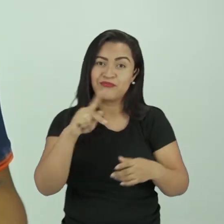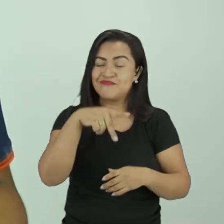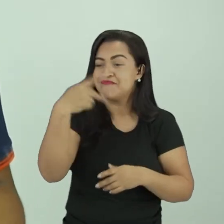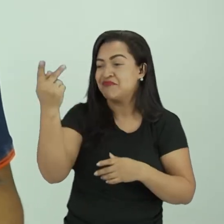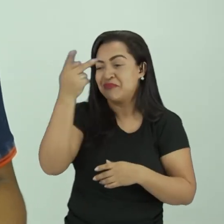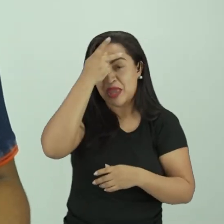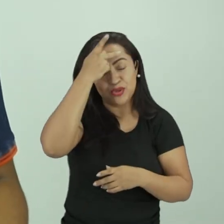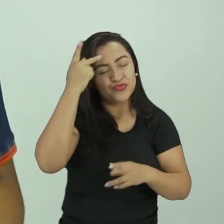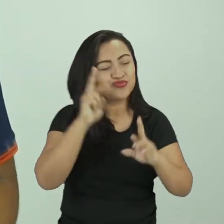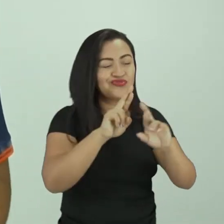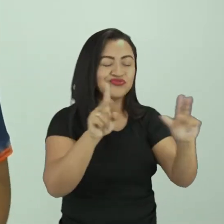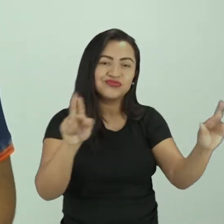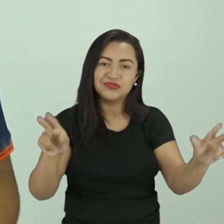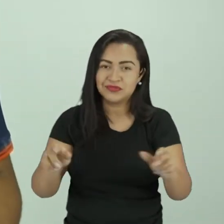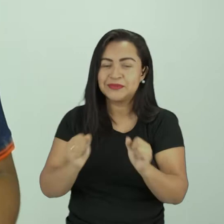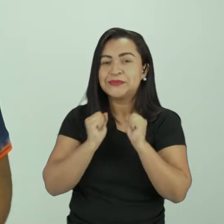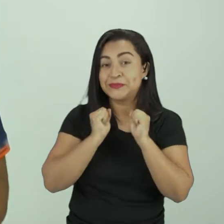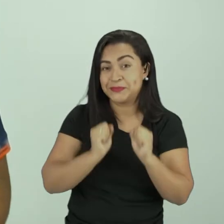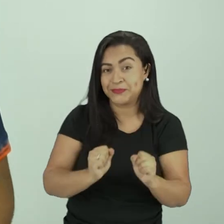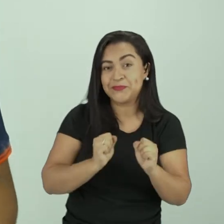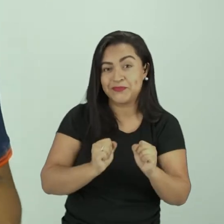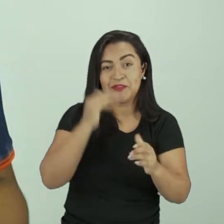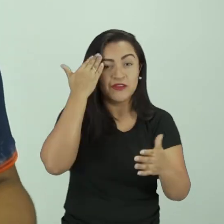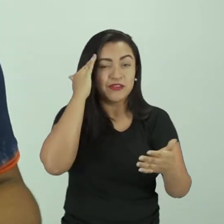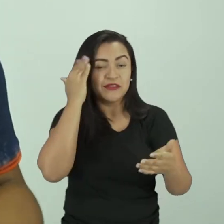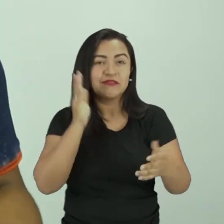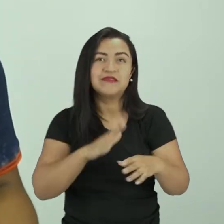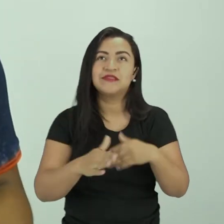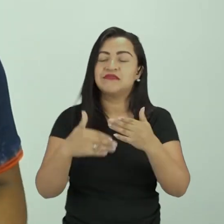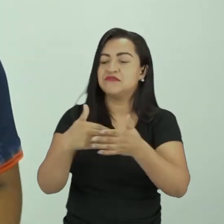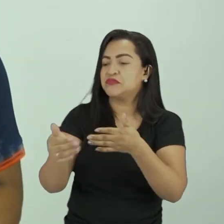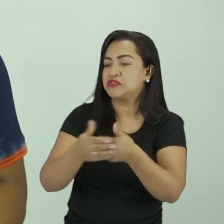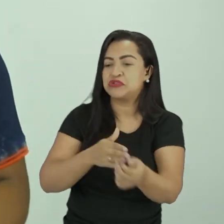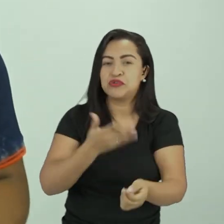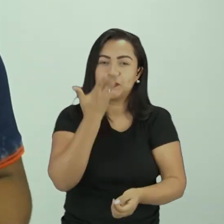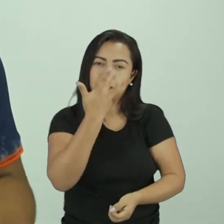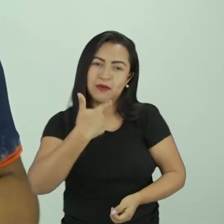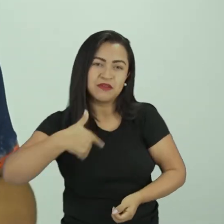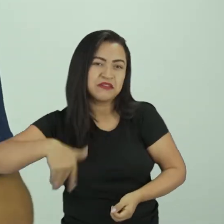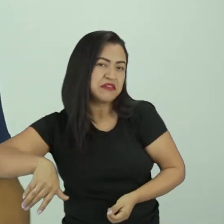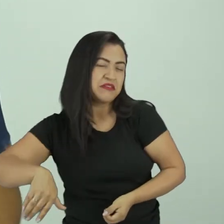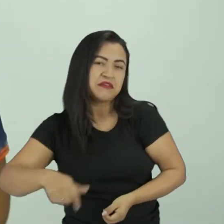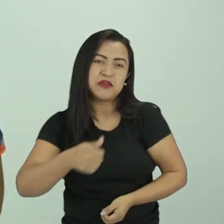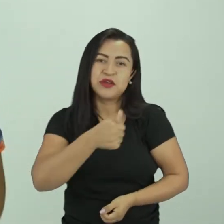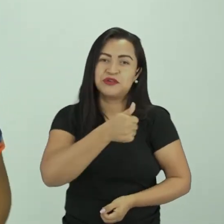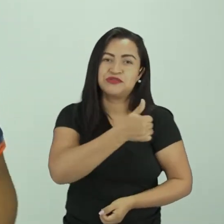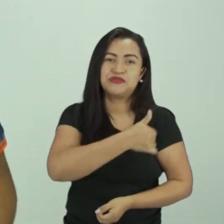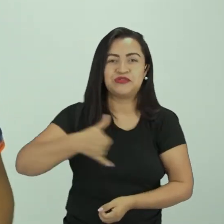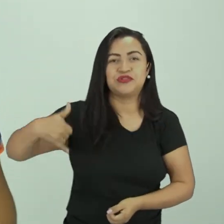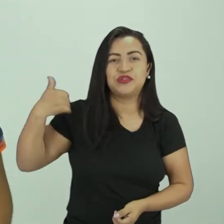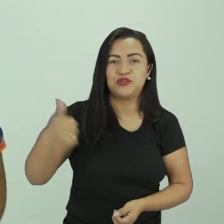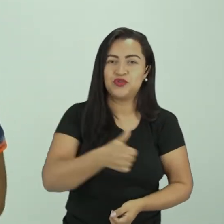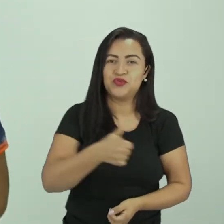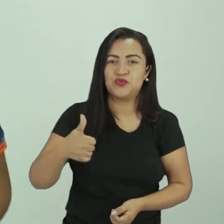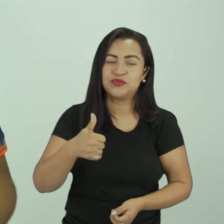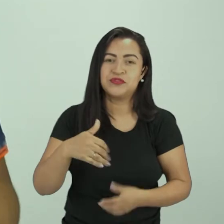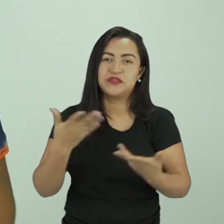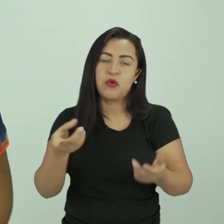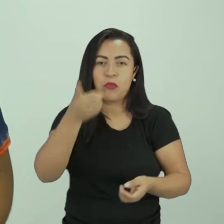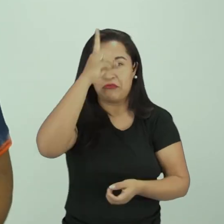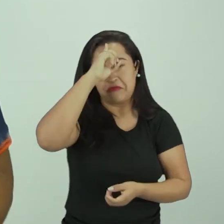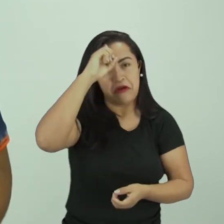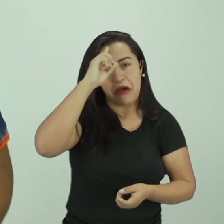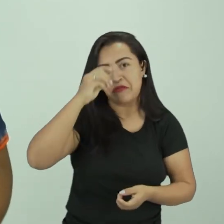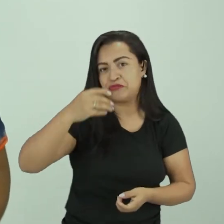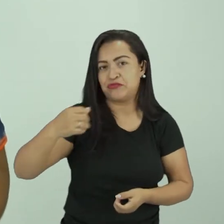aquele texto. Seja uma criança de 11 anos, seja um adulto de 40 anos, todos vão ter o